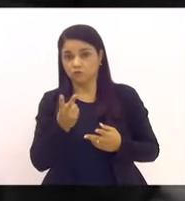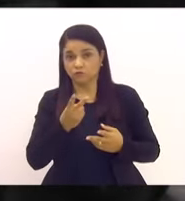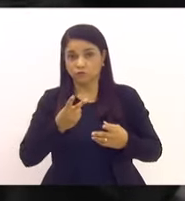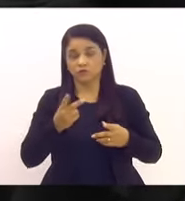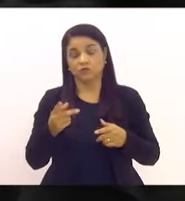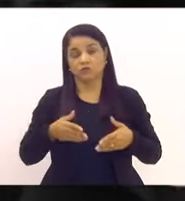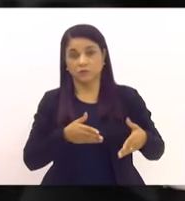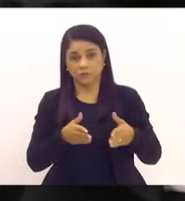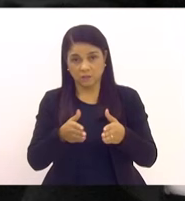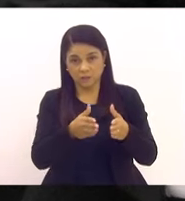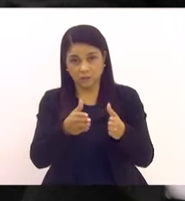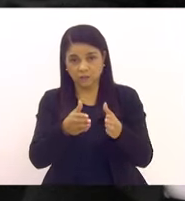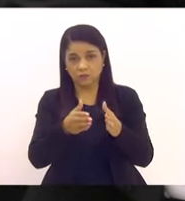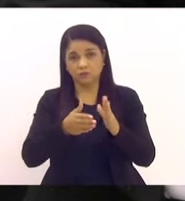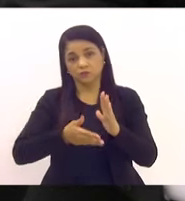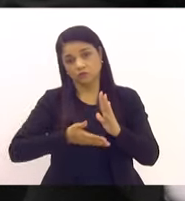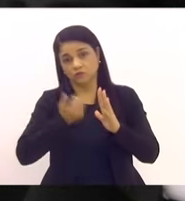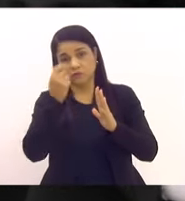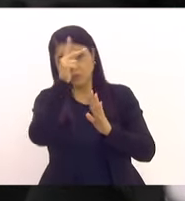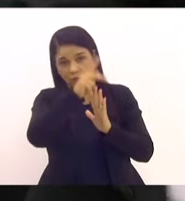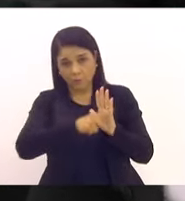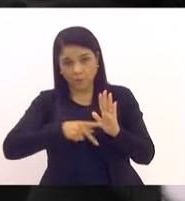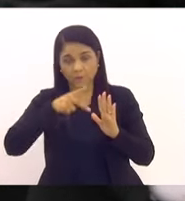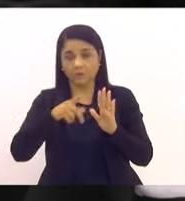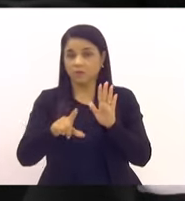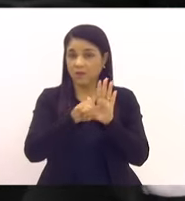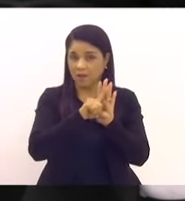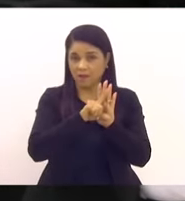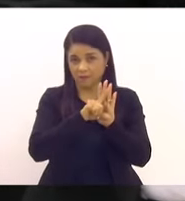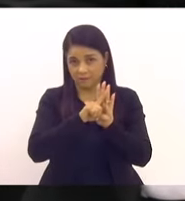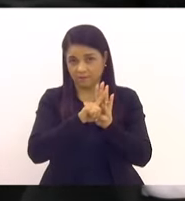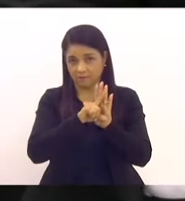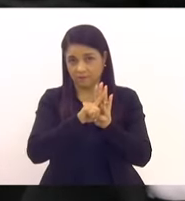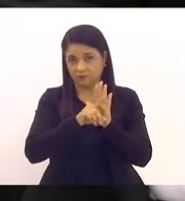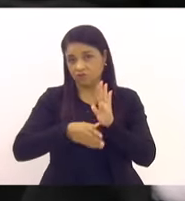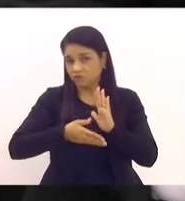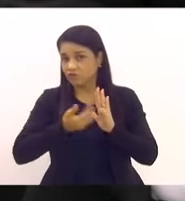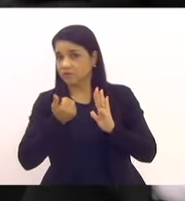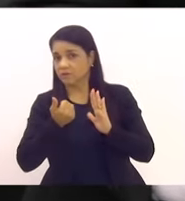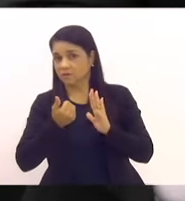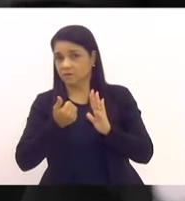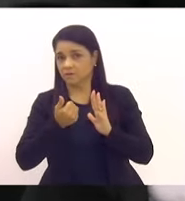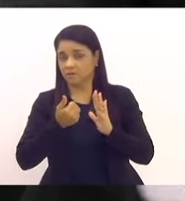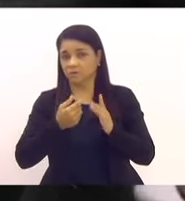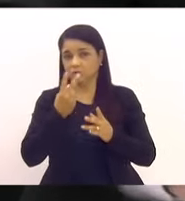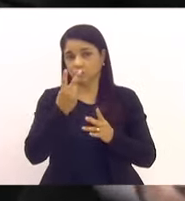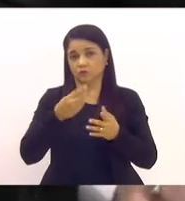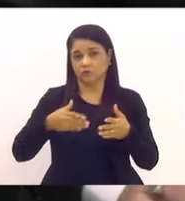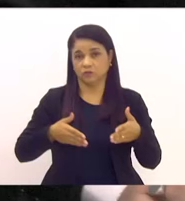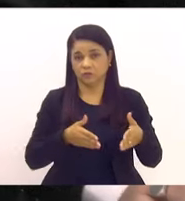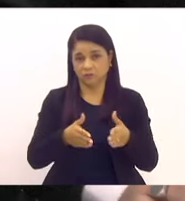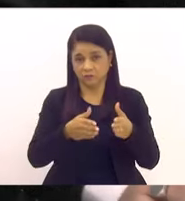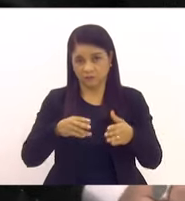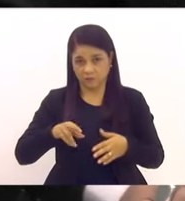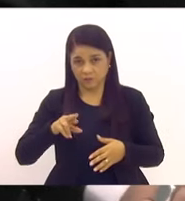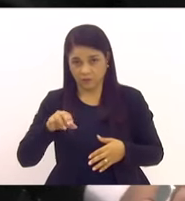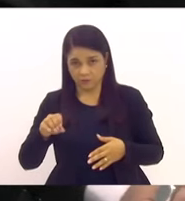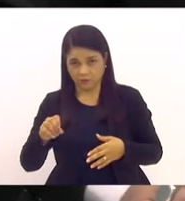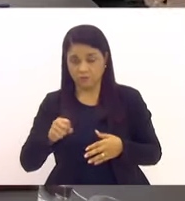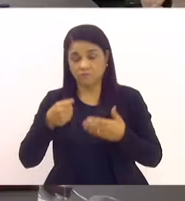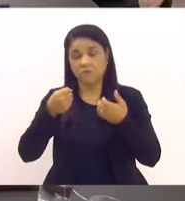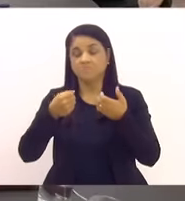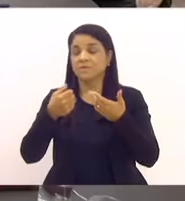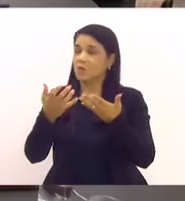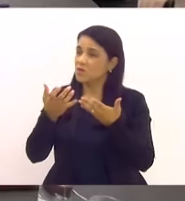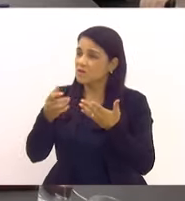não é, do projeto de lei. Mas eu queria, né, que Vossa Excelência então me